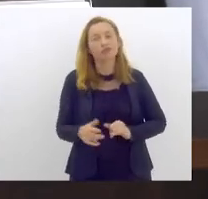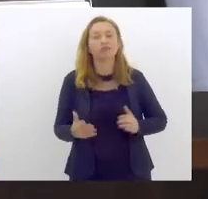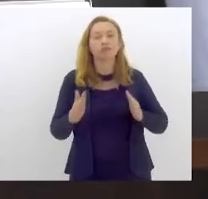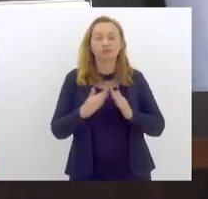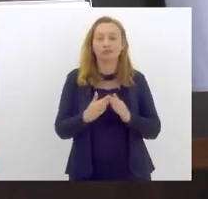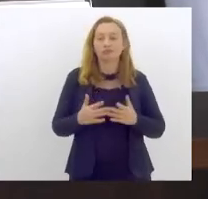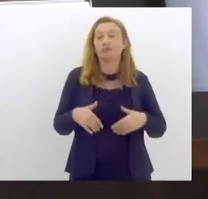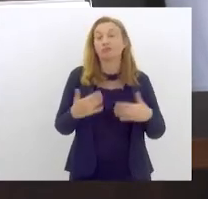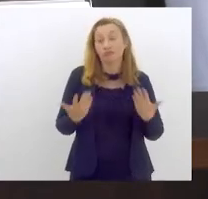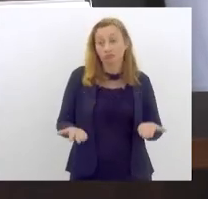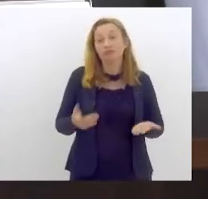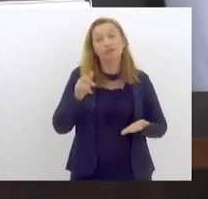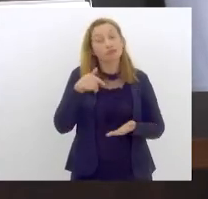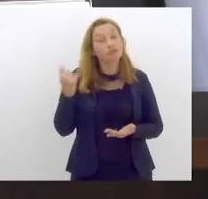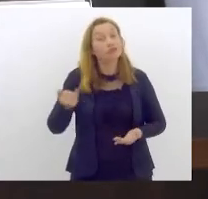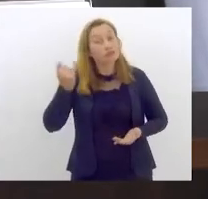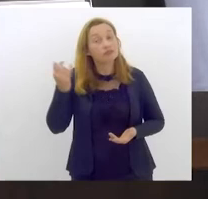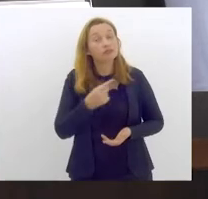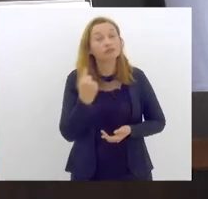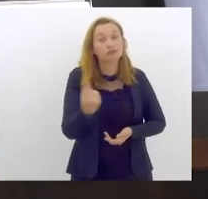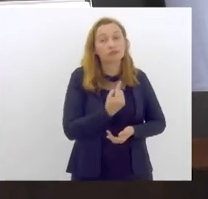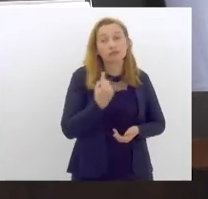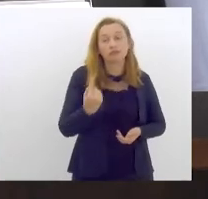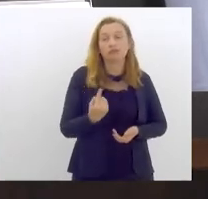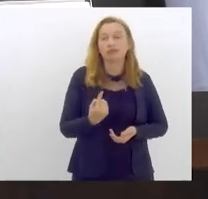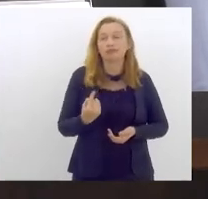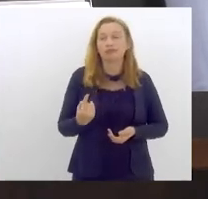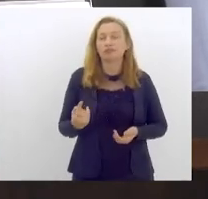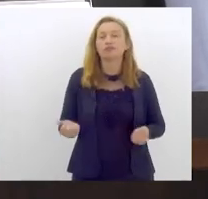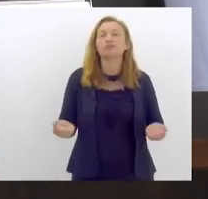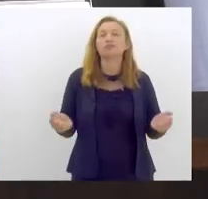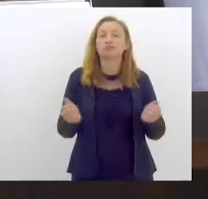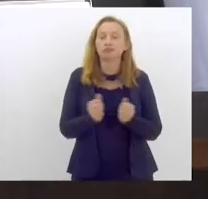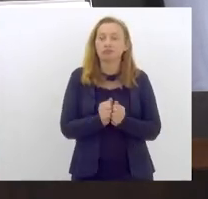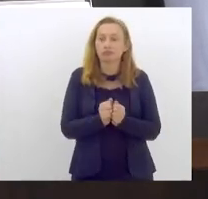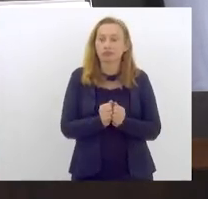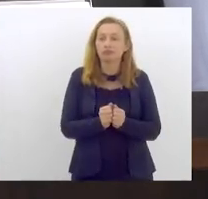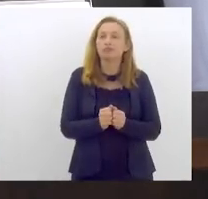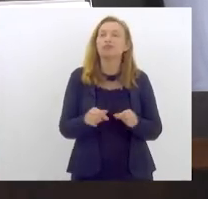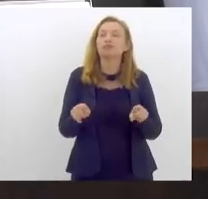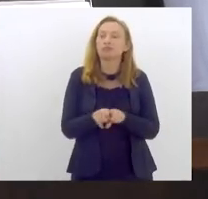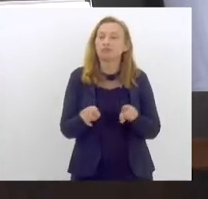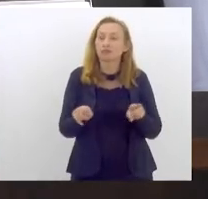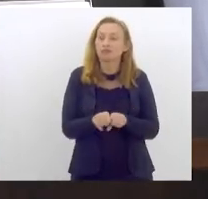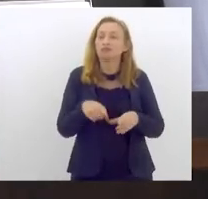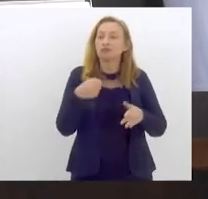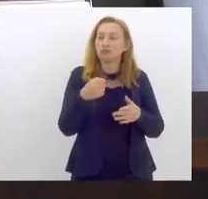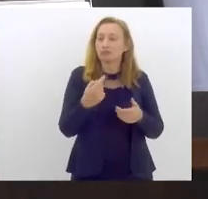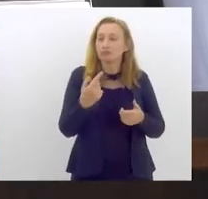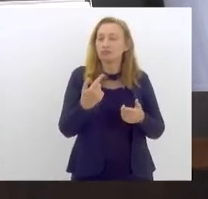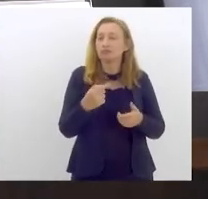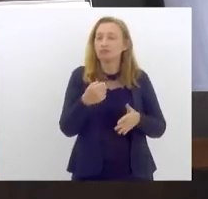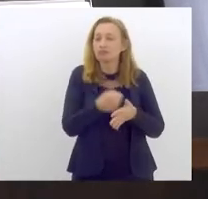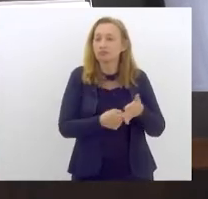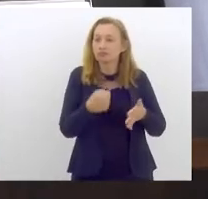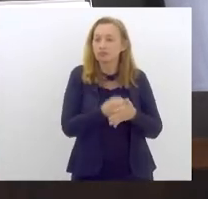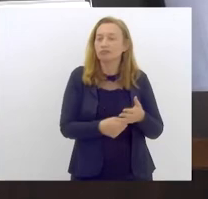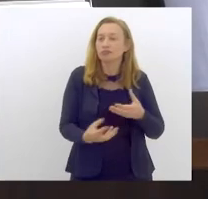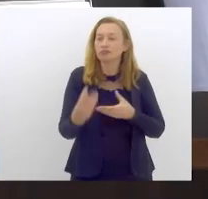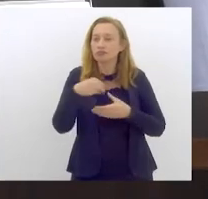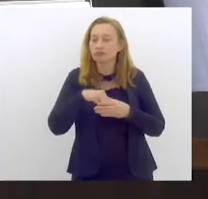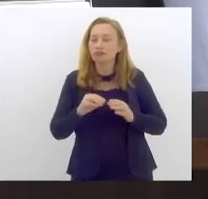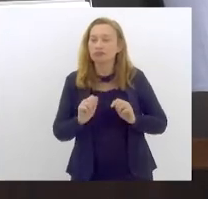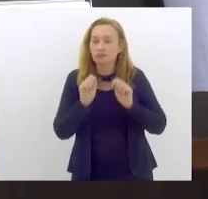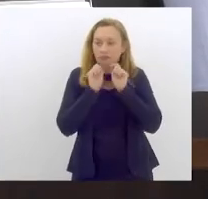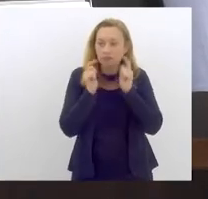casa então é importante que nós estejamos irmanadas também na luta dentro do Parlamento porque o